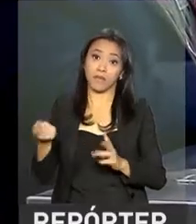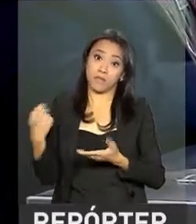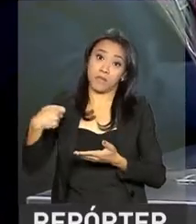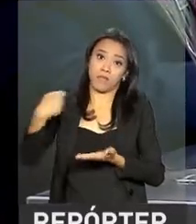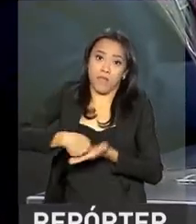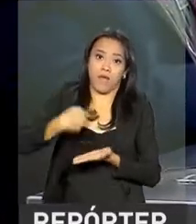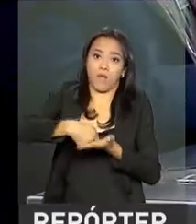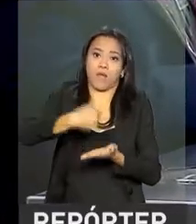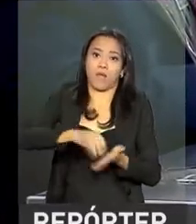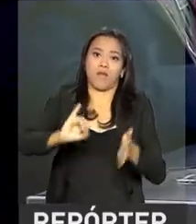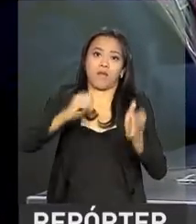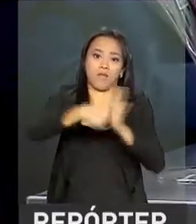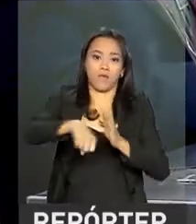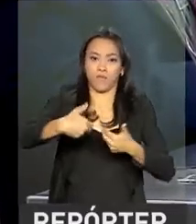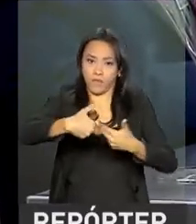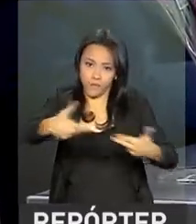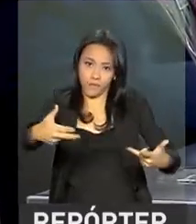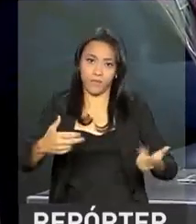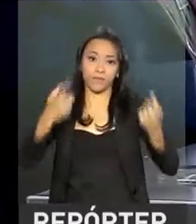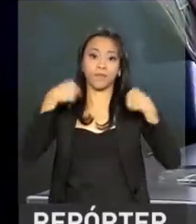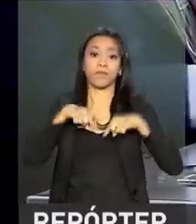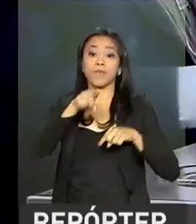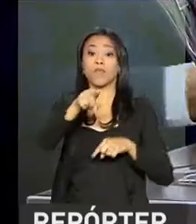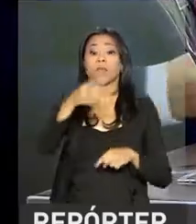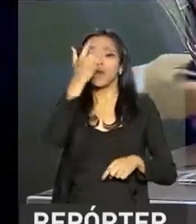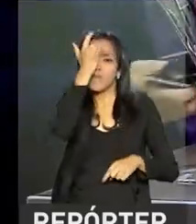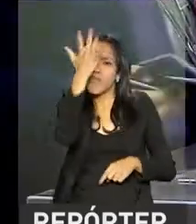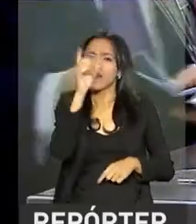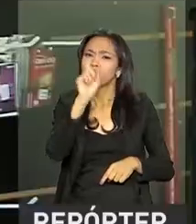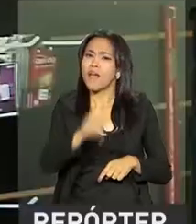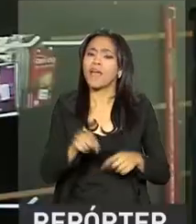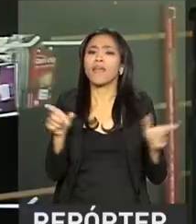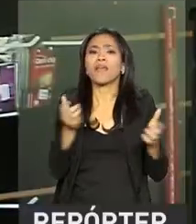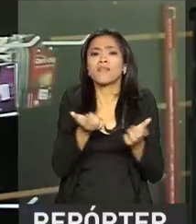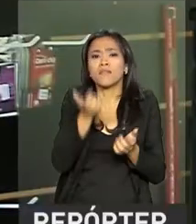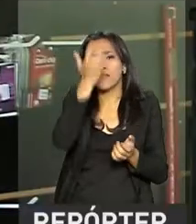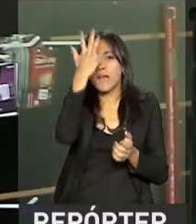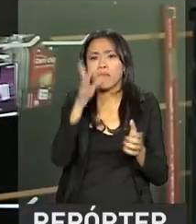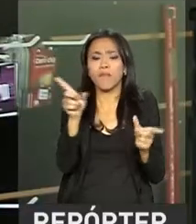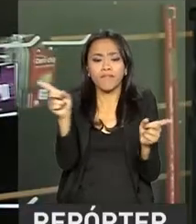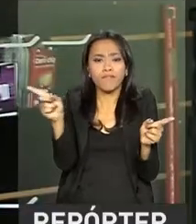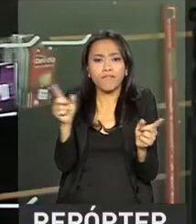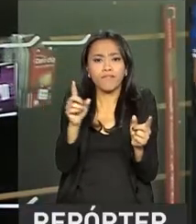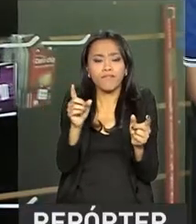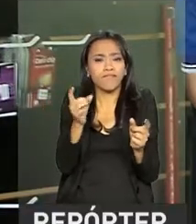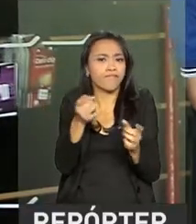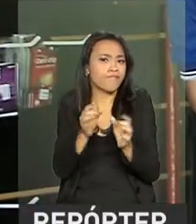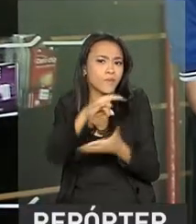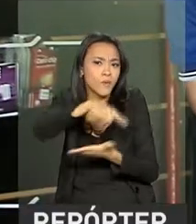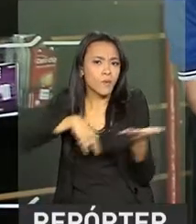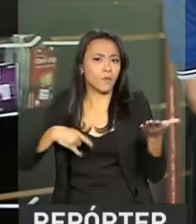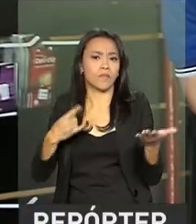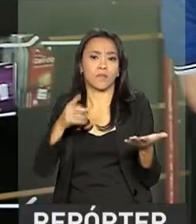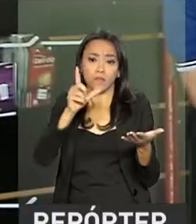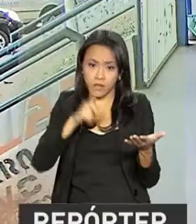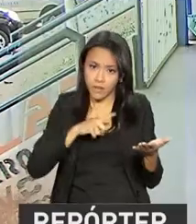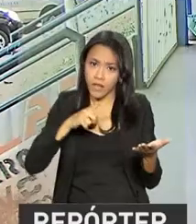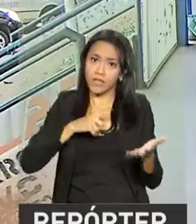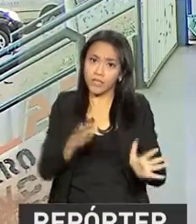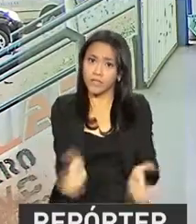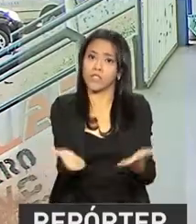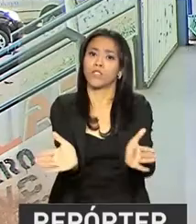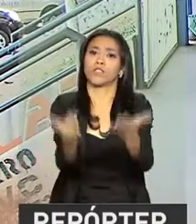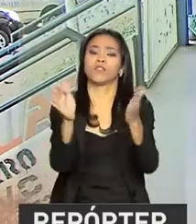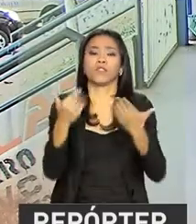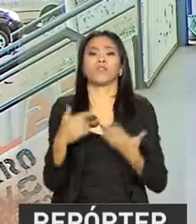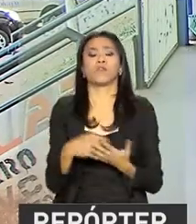ser um microempreendedor está na simplificação de processos o governo possui também incentivos para a categoria com